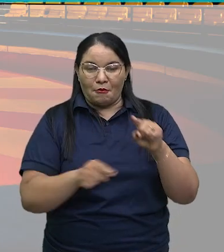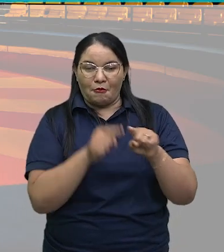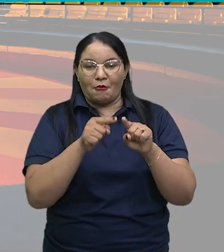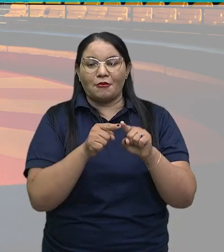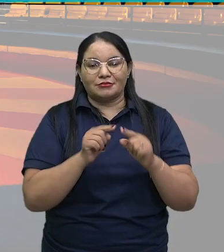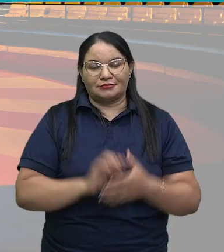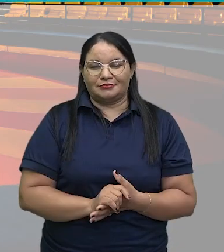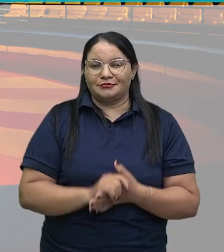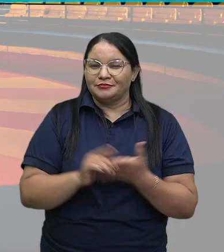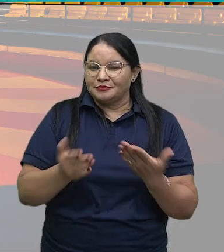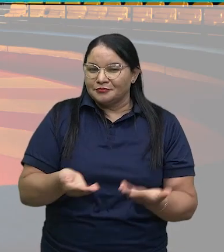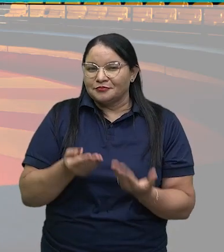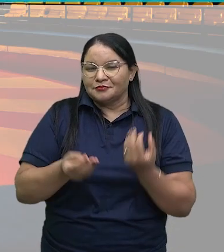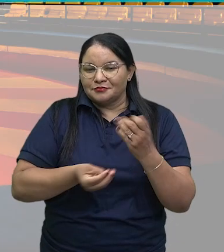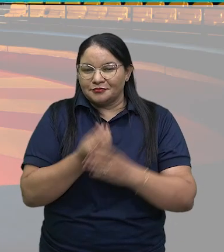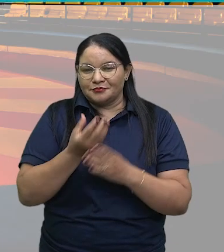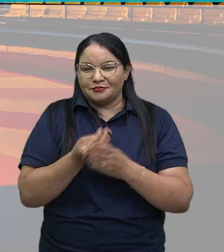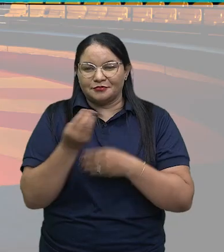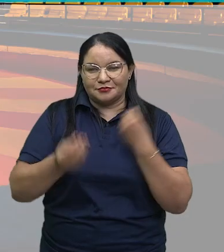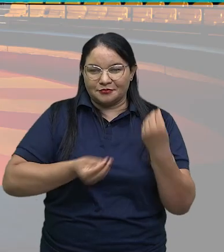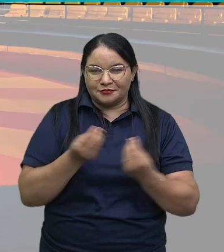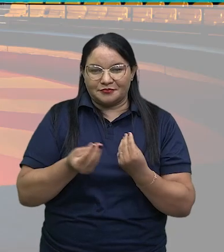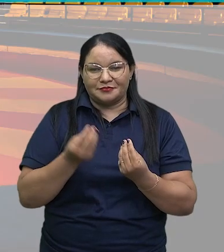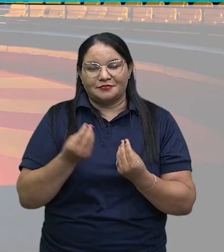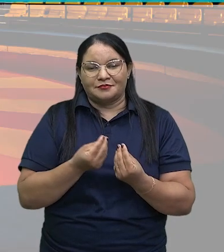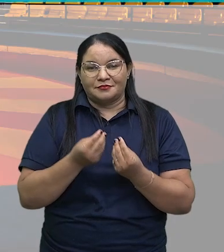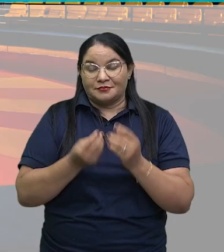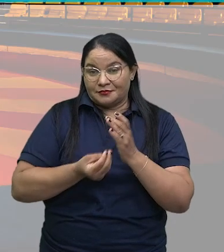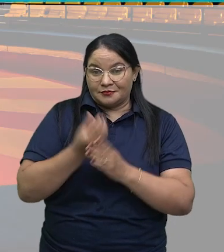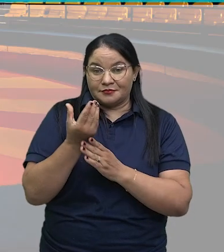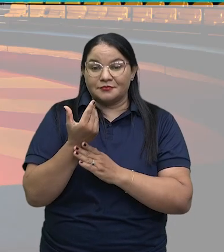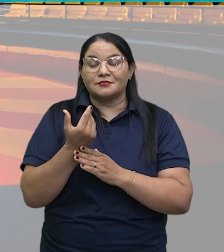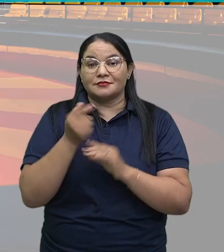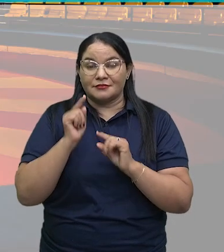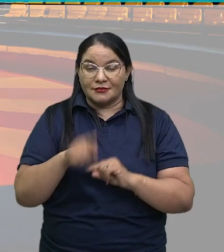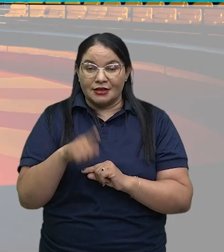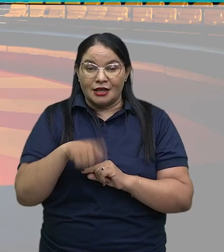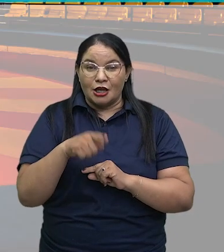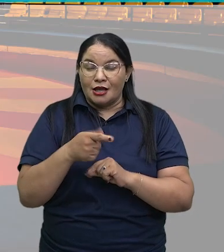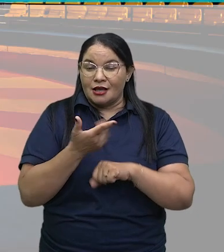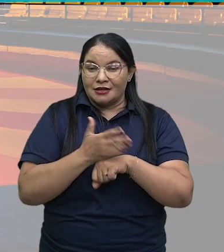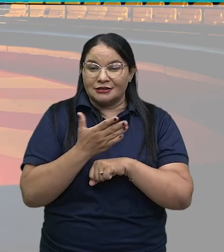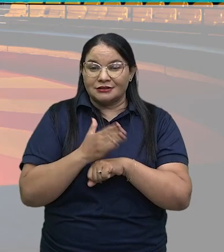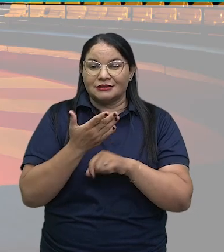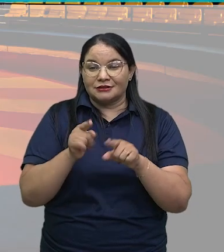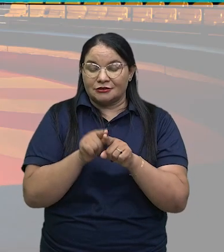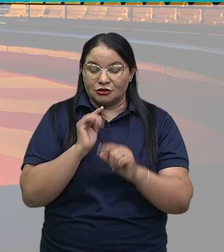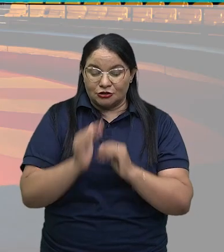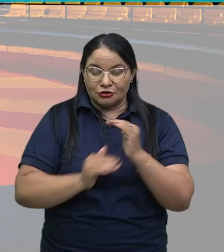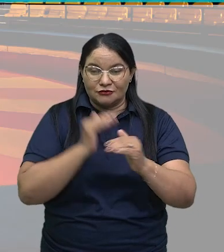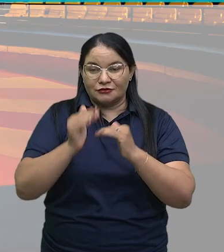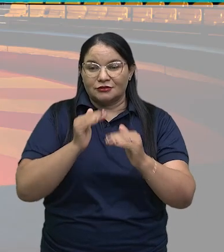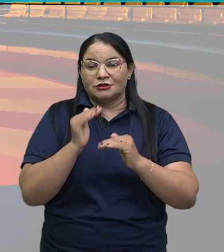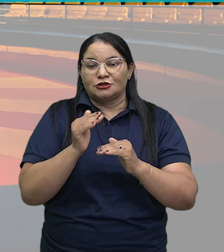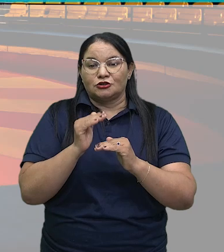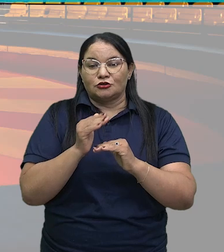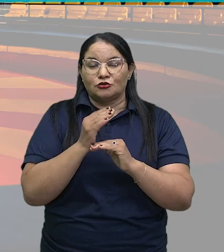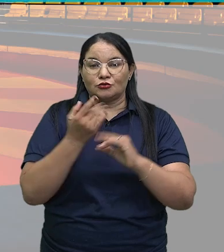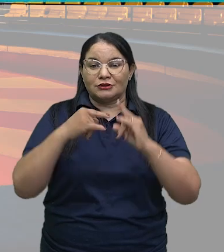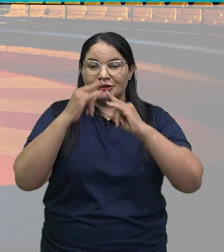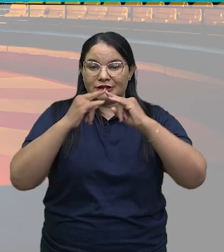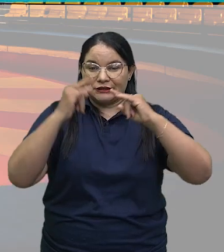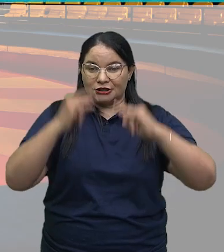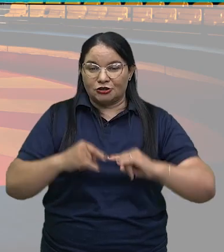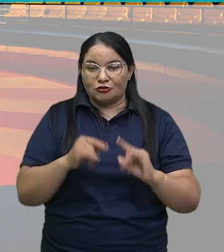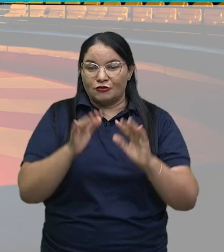a origem do excêntrico? O excêntrico ele surge como uma figura híbrida, desenvolvida especialmente no circo no